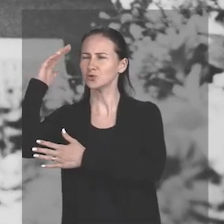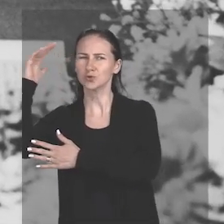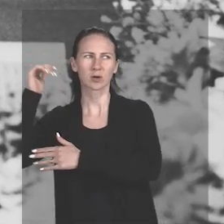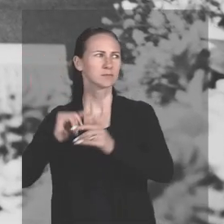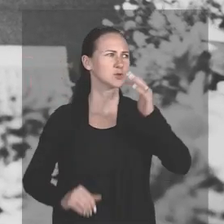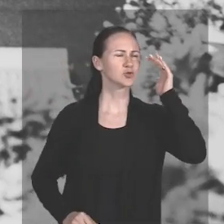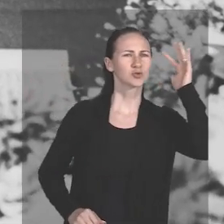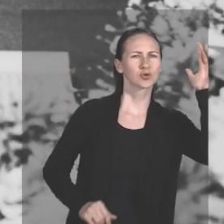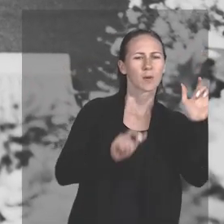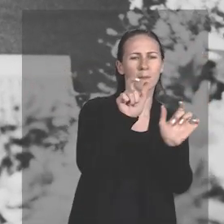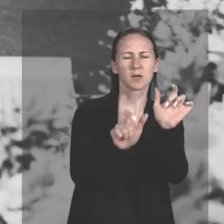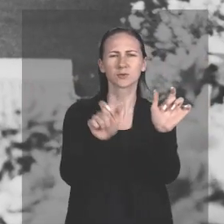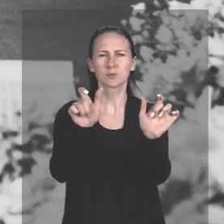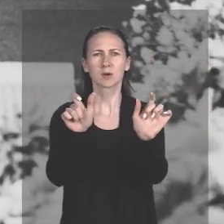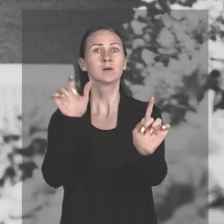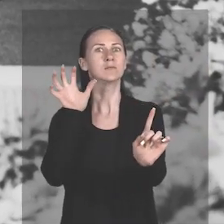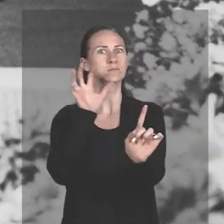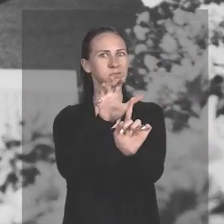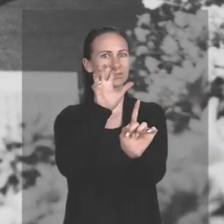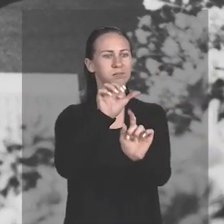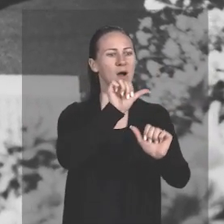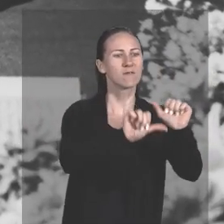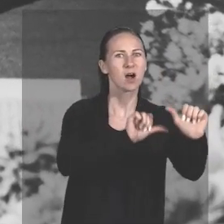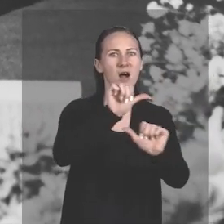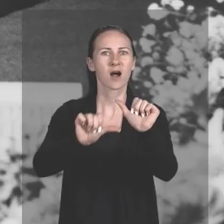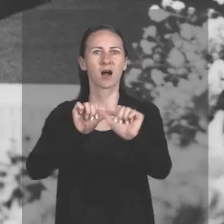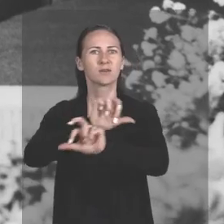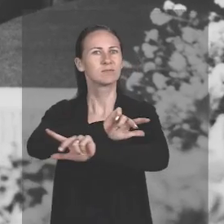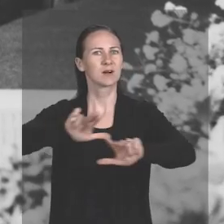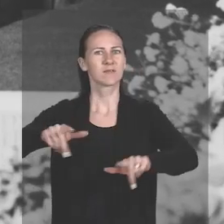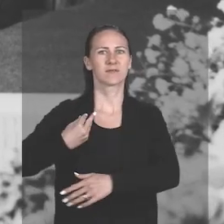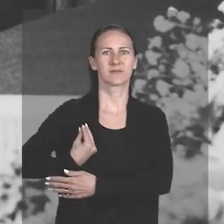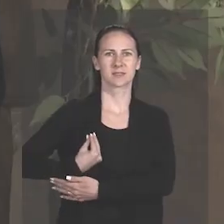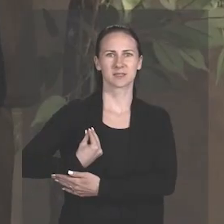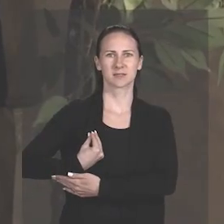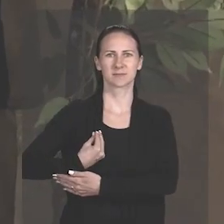O sonho de alguns pode mudar a vida de muitos.